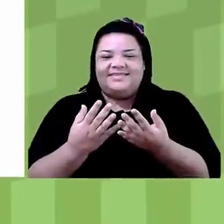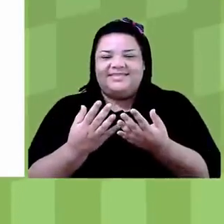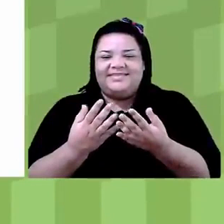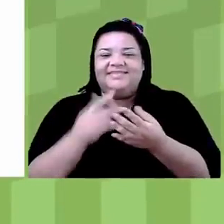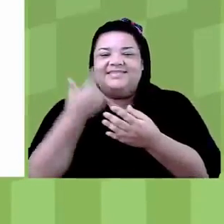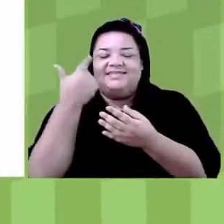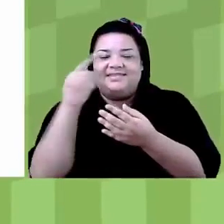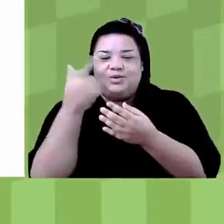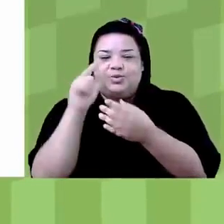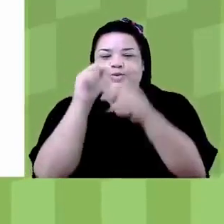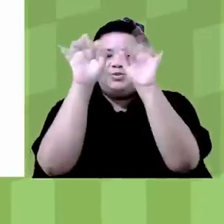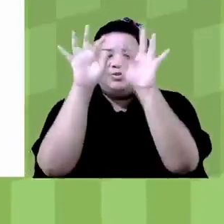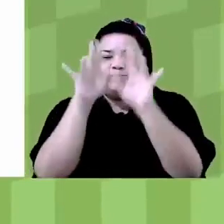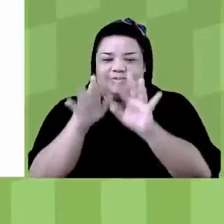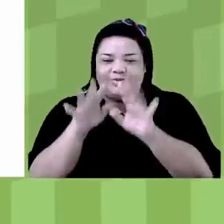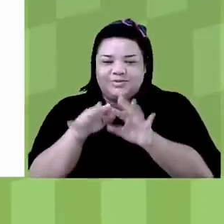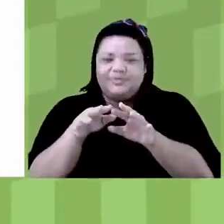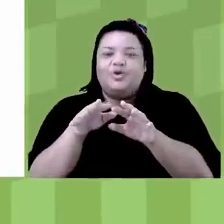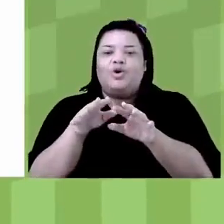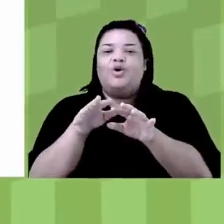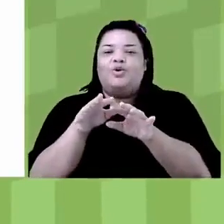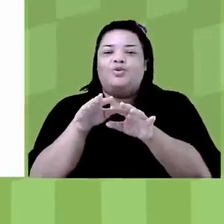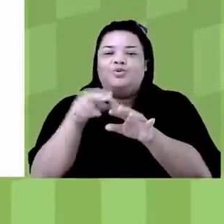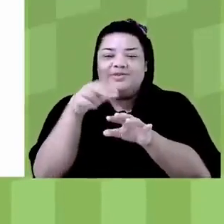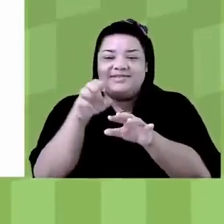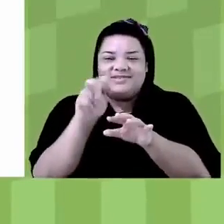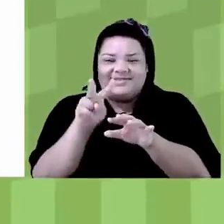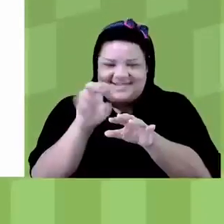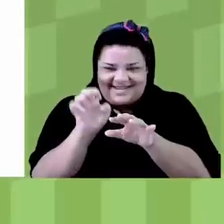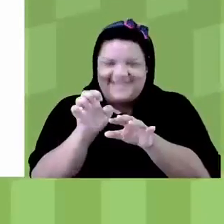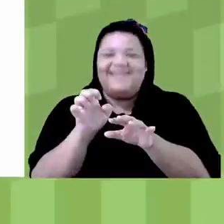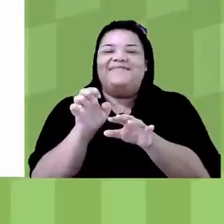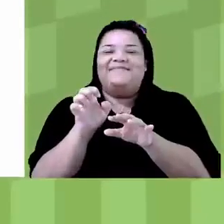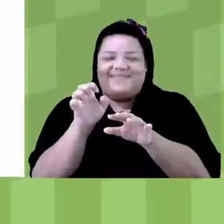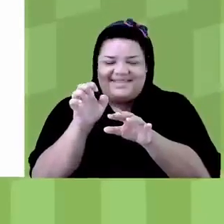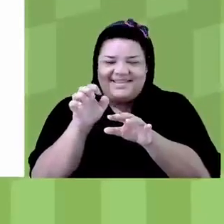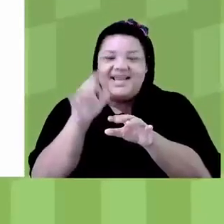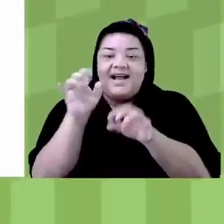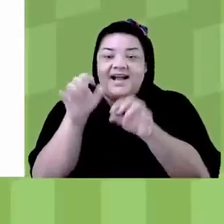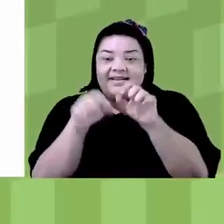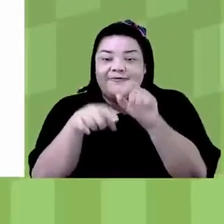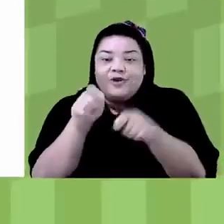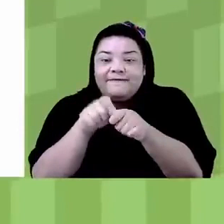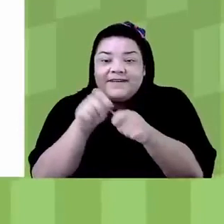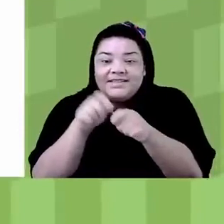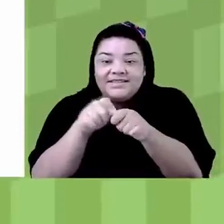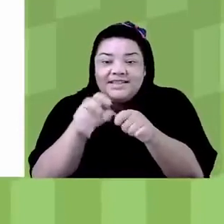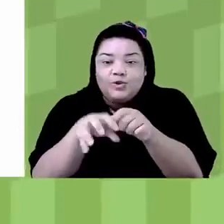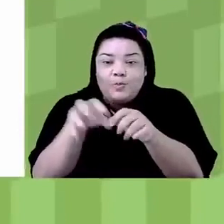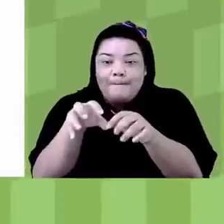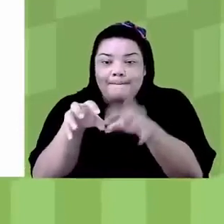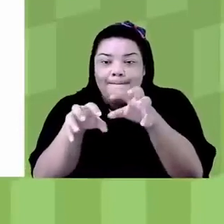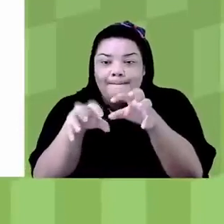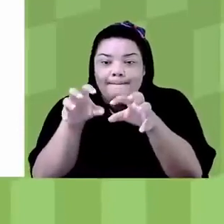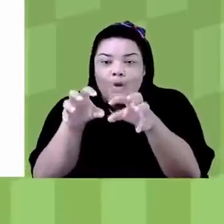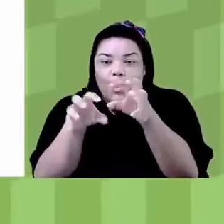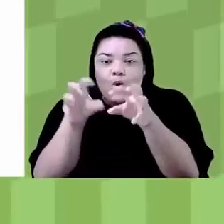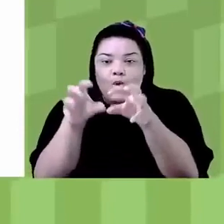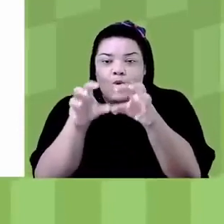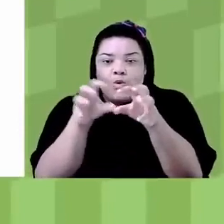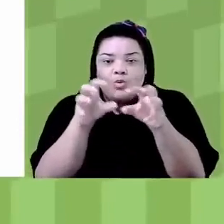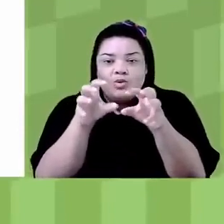dos milênios foram caindo, eles foram guardando microbolhas da atmosfera de tempos